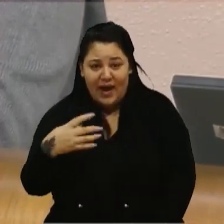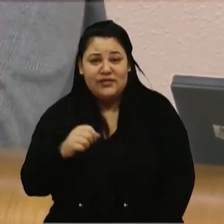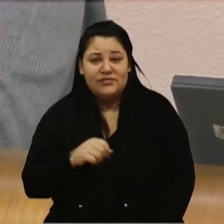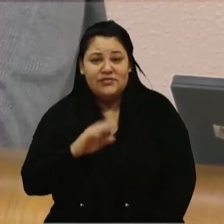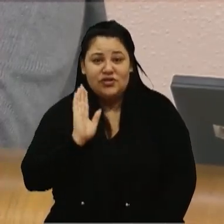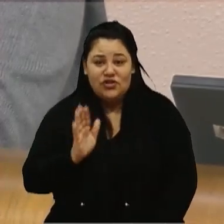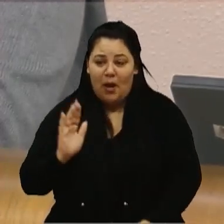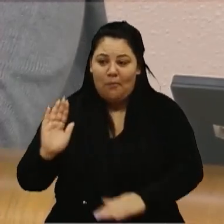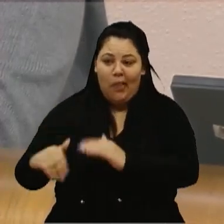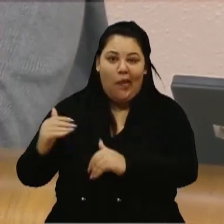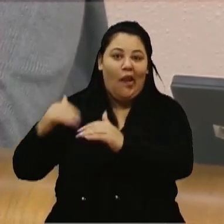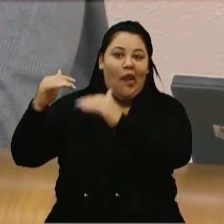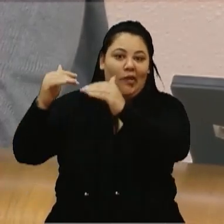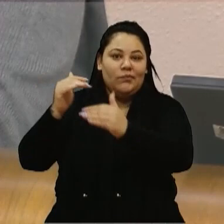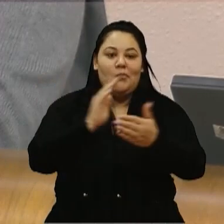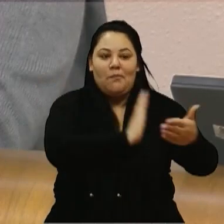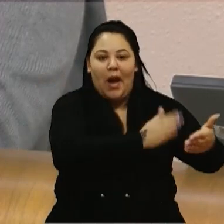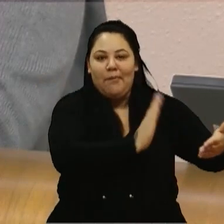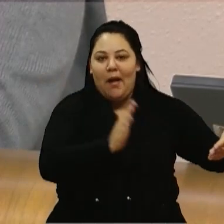por todos os prefeitos.